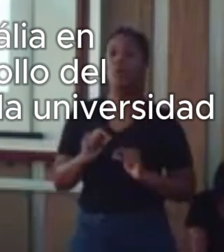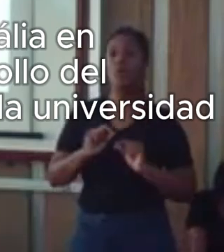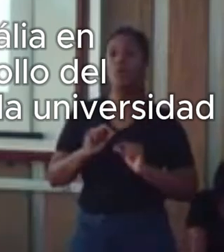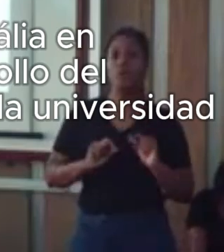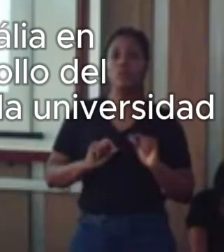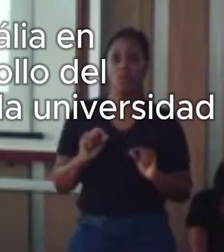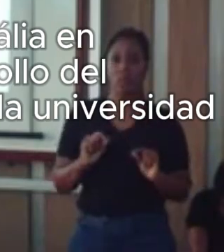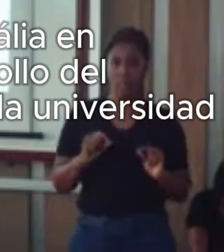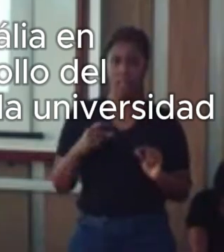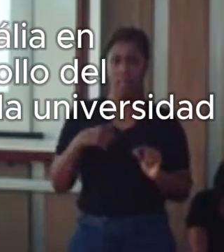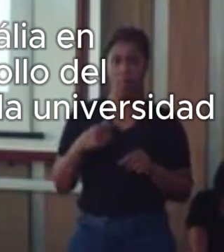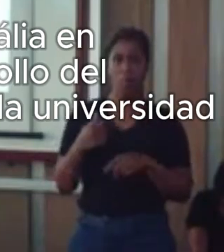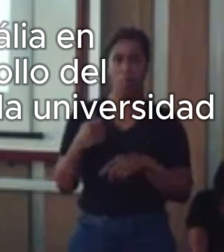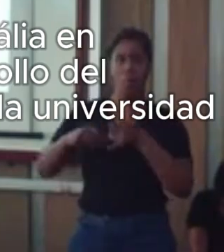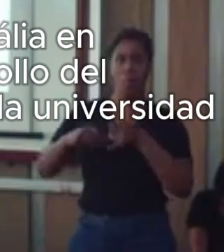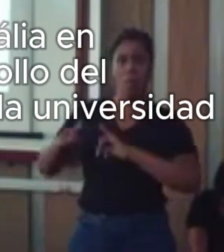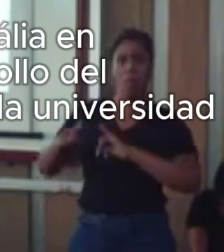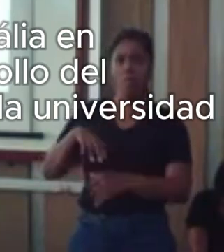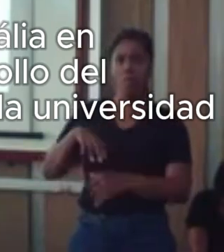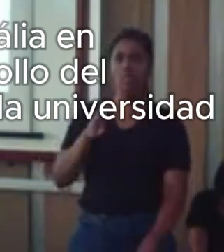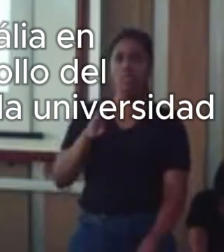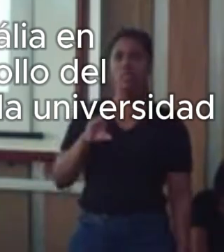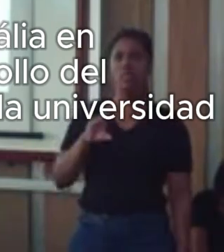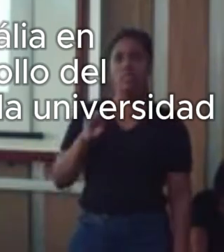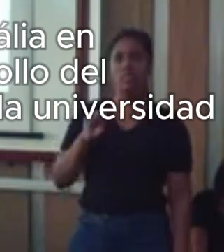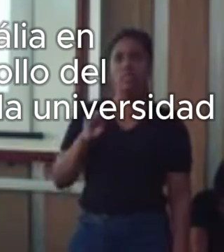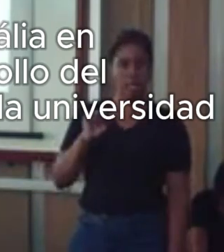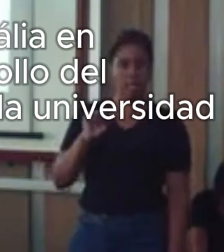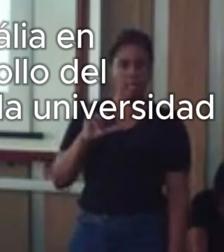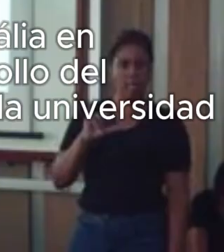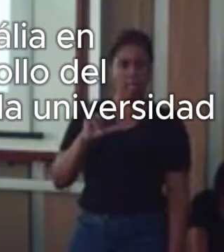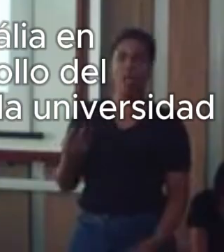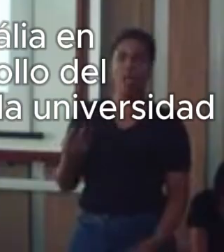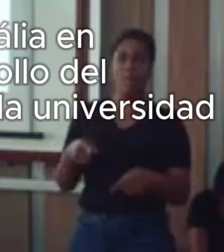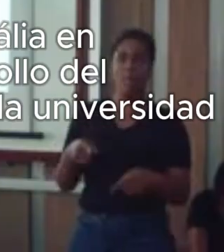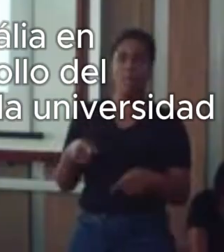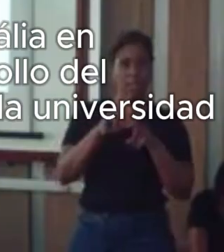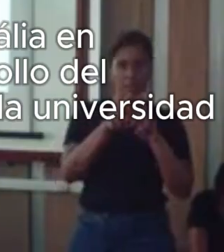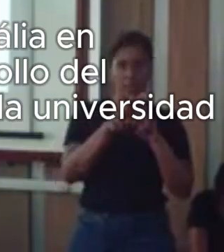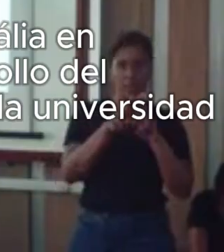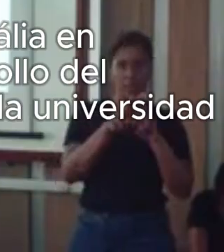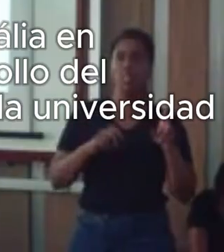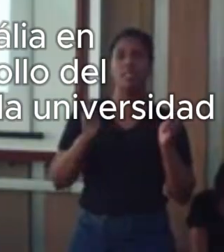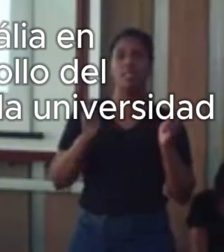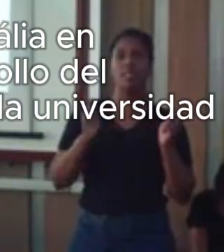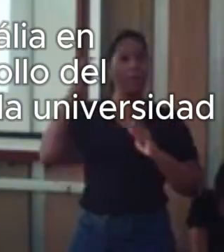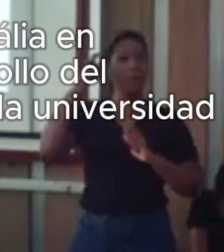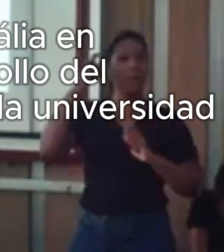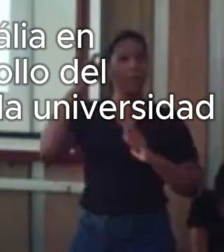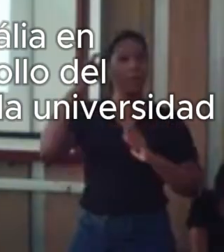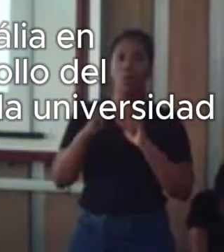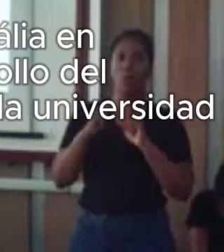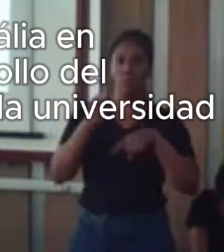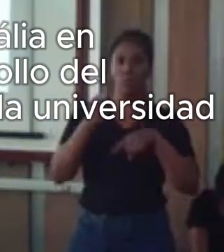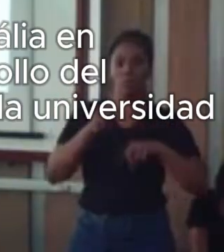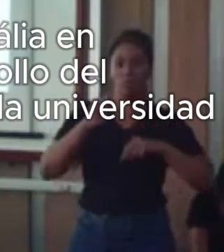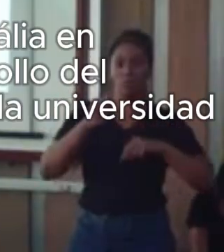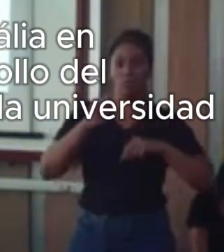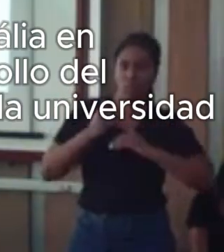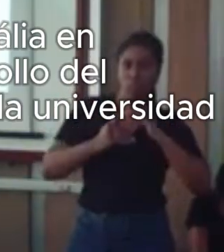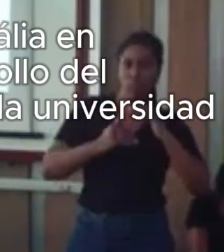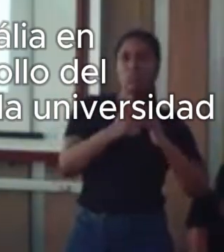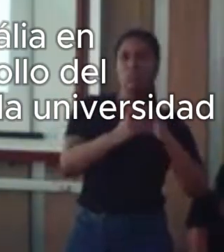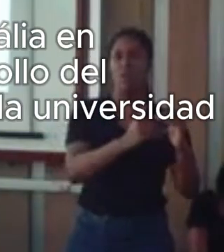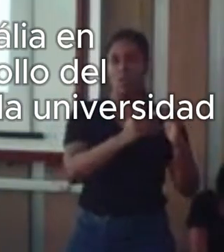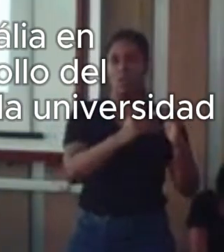Laboratório Cristália, aí, em parceria com a UFRJ, aí a gente consegue pensar no desenvolvimento do produto mesmo, né? Que são coisas